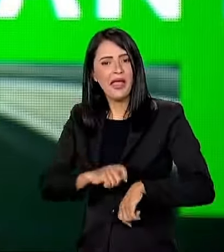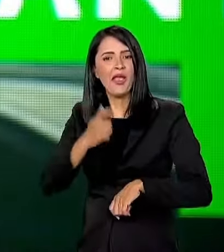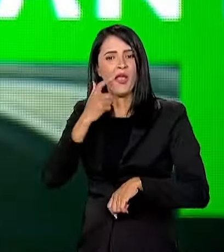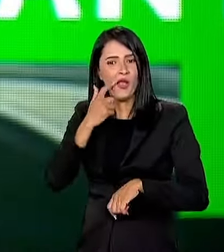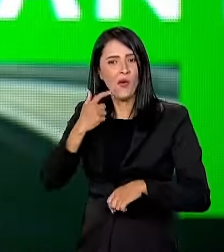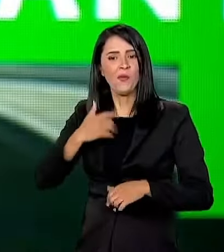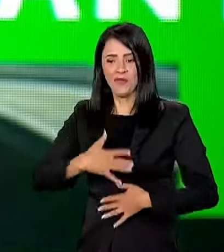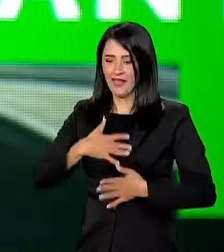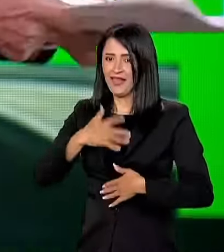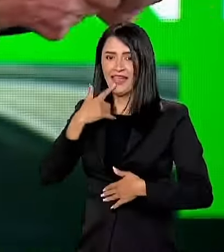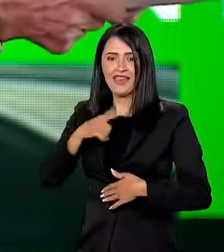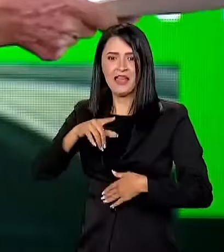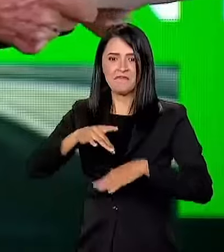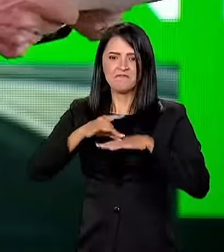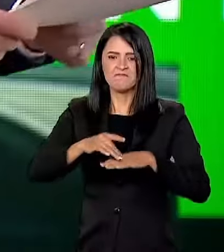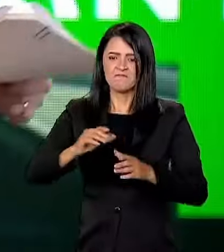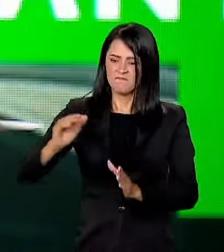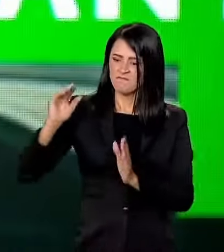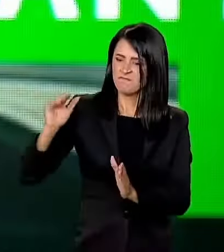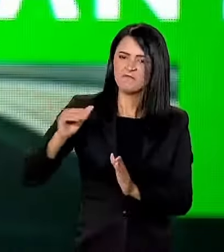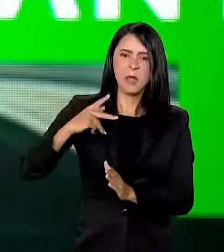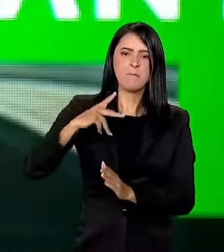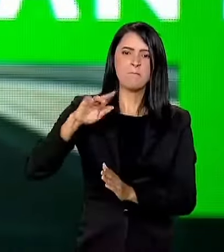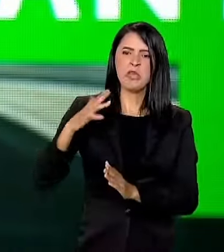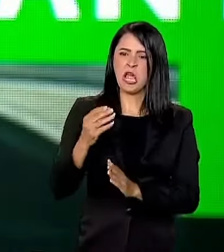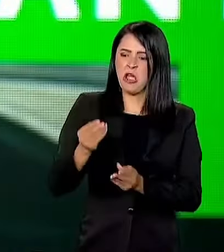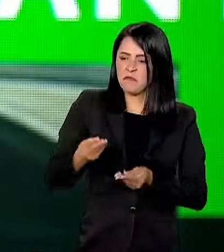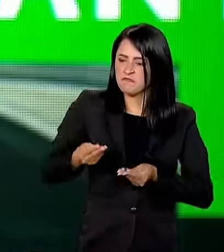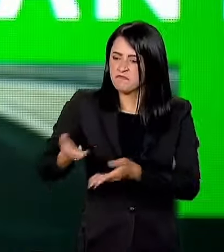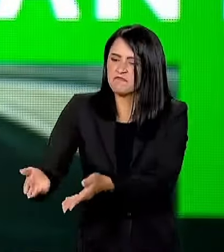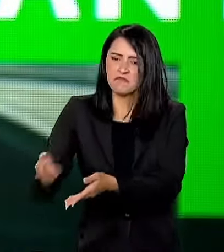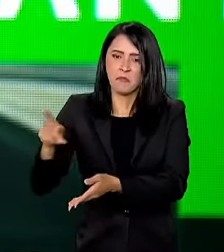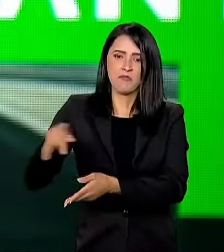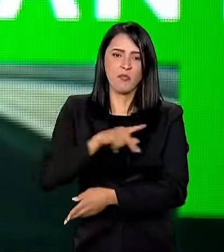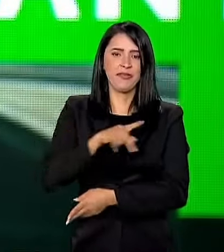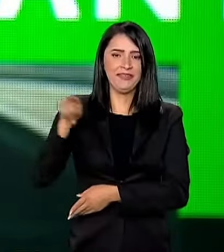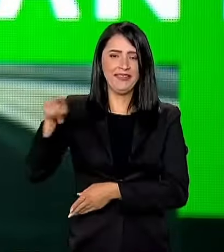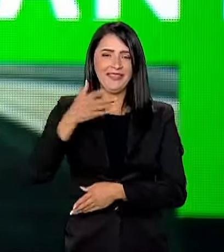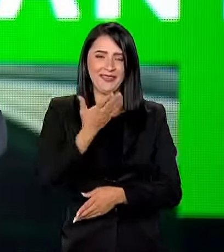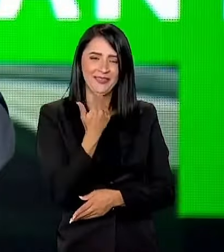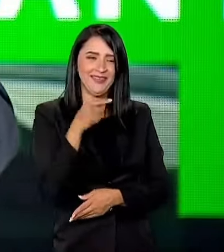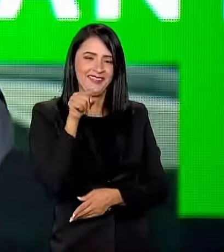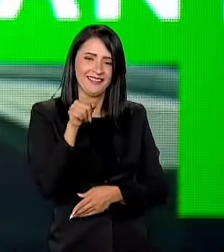colocar uma picanha que foi para a China para o Xi Jinping comer.